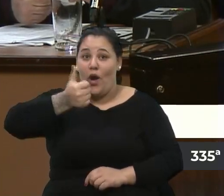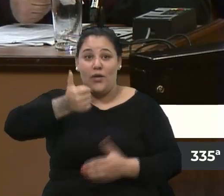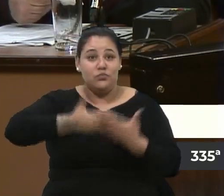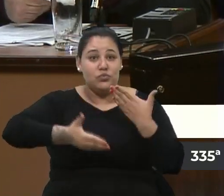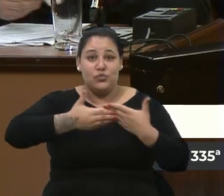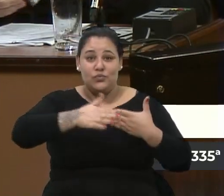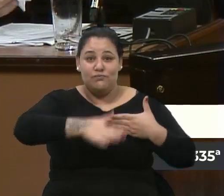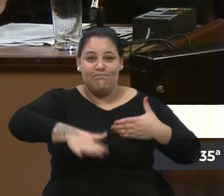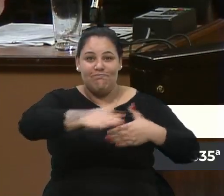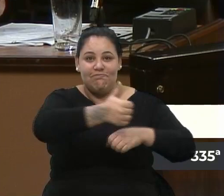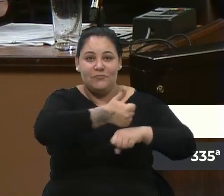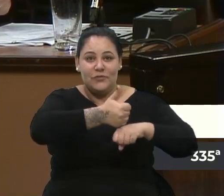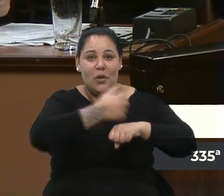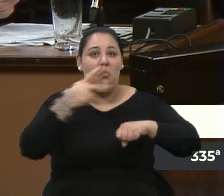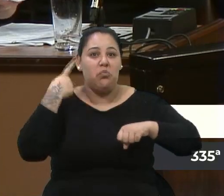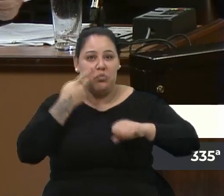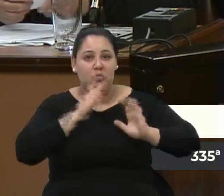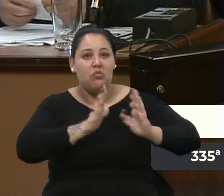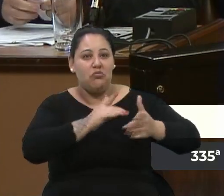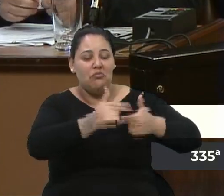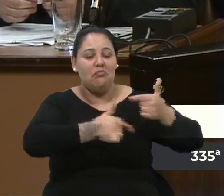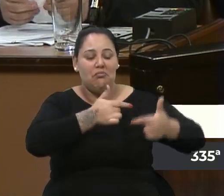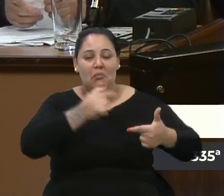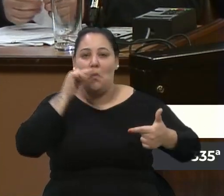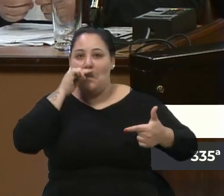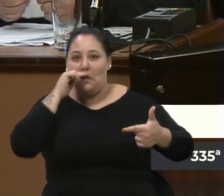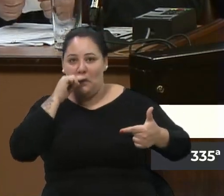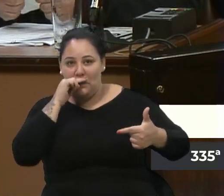possíveis, José Ivo Sartori,